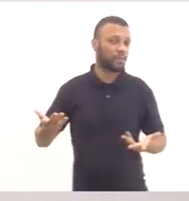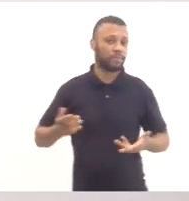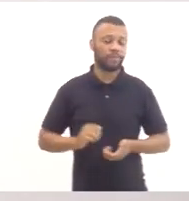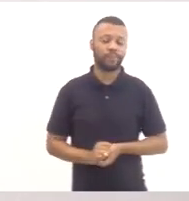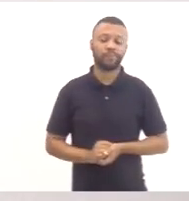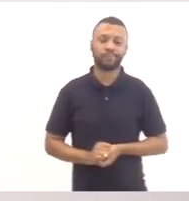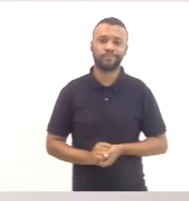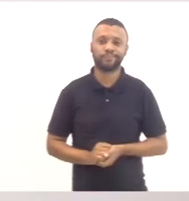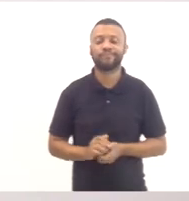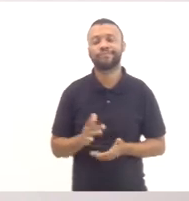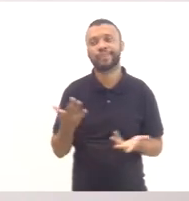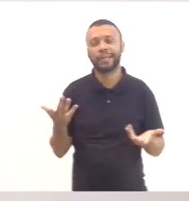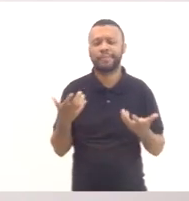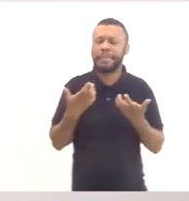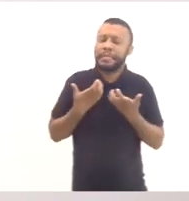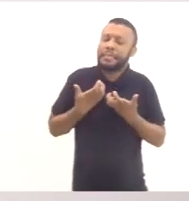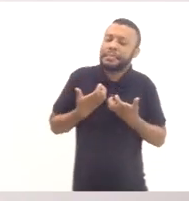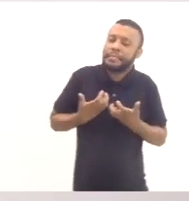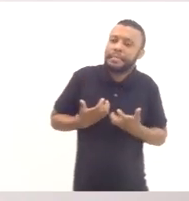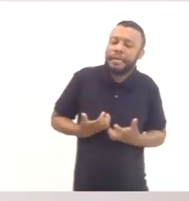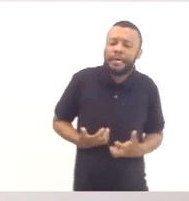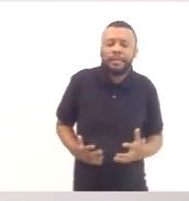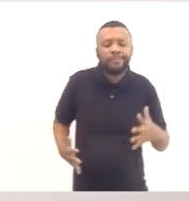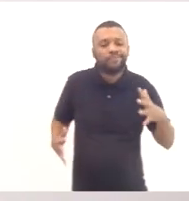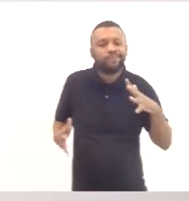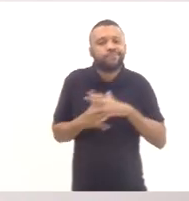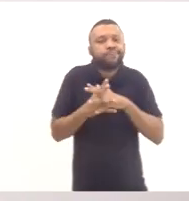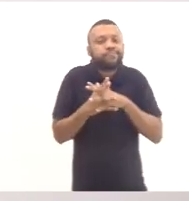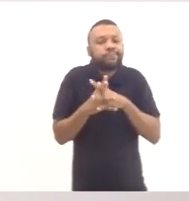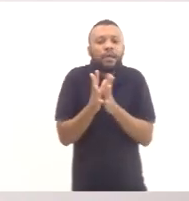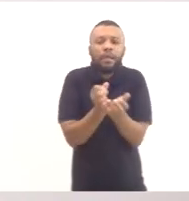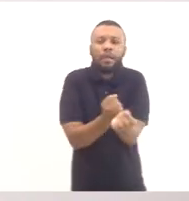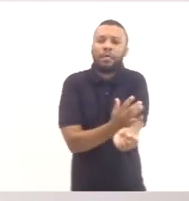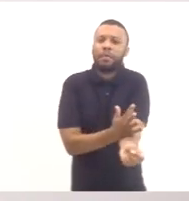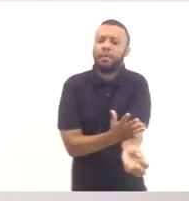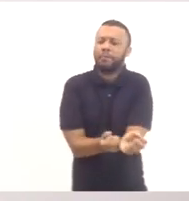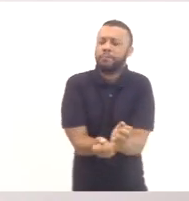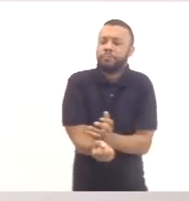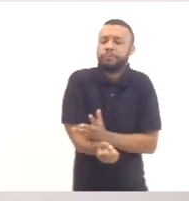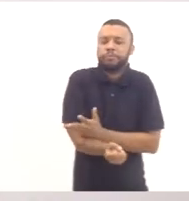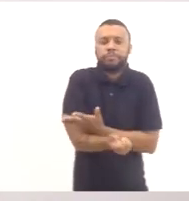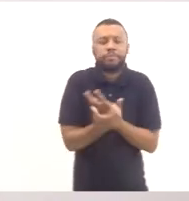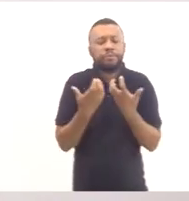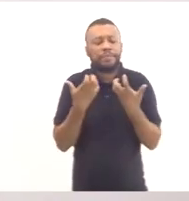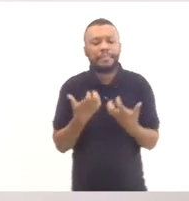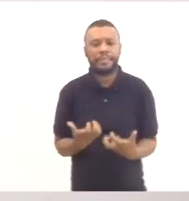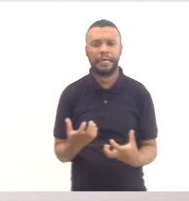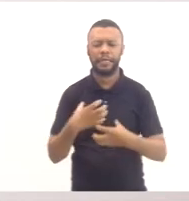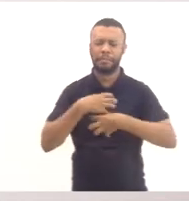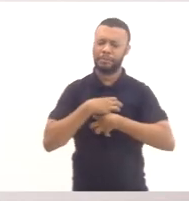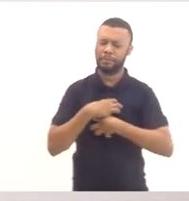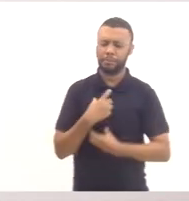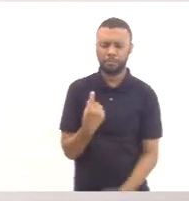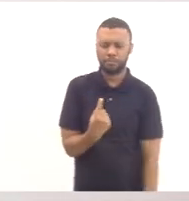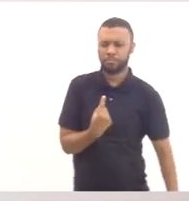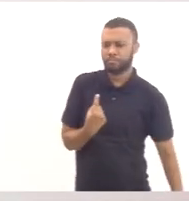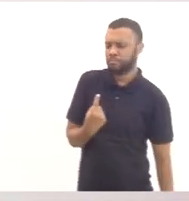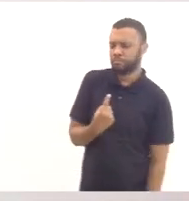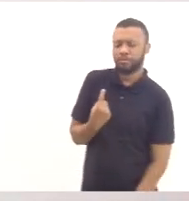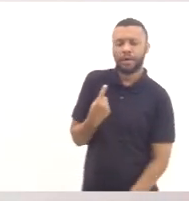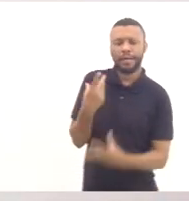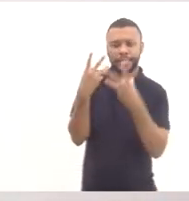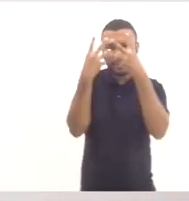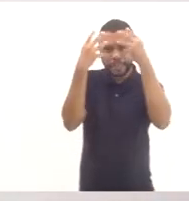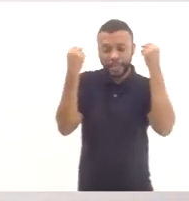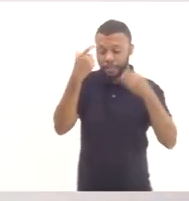talvez esgotadas cansadas emocionalmente desgastados e muitas das vezes sentindo sozinha e esquecendo de